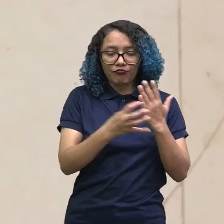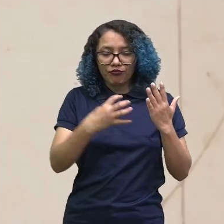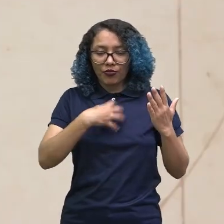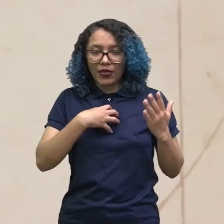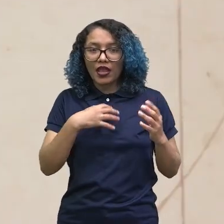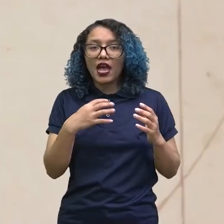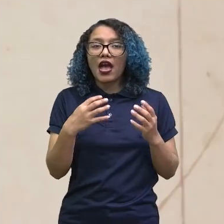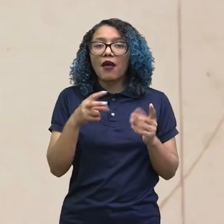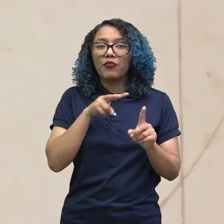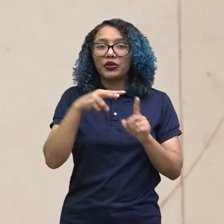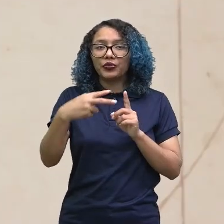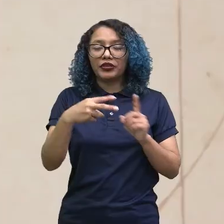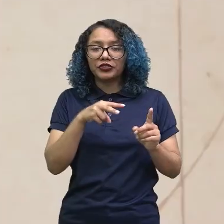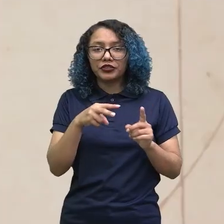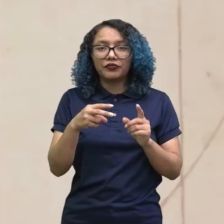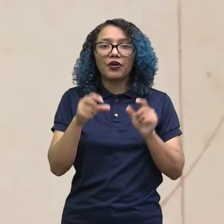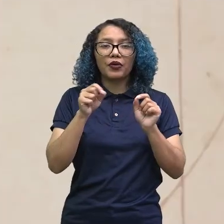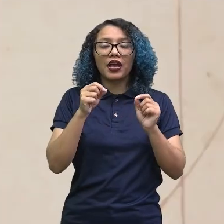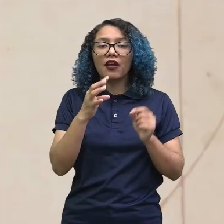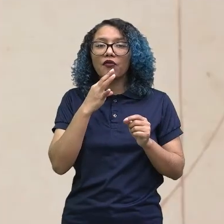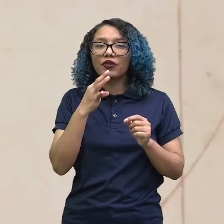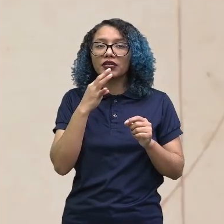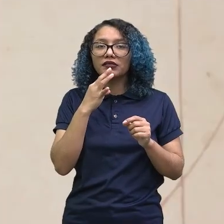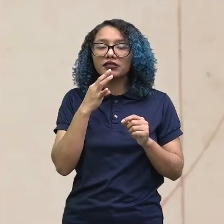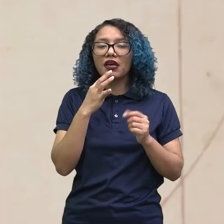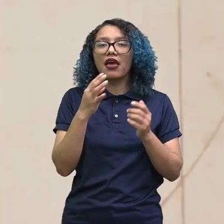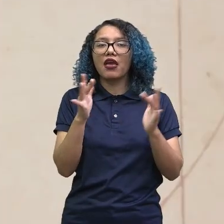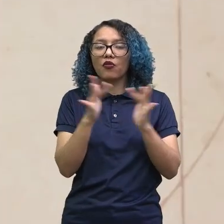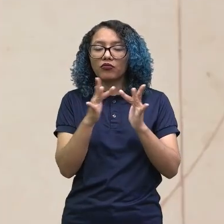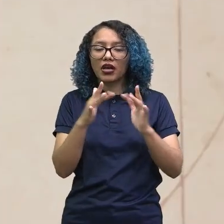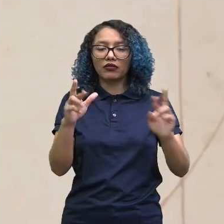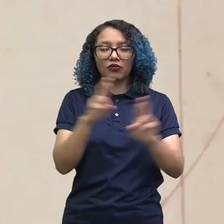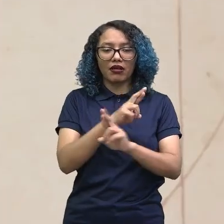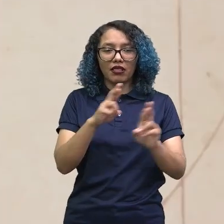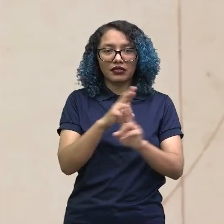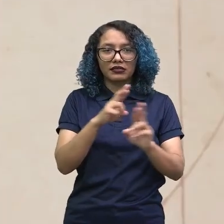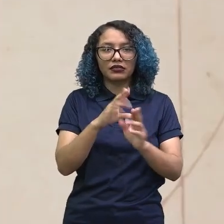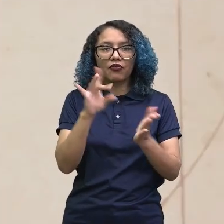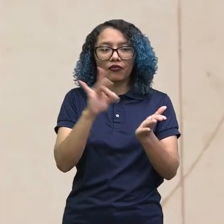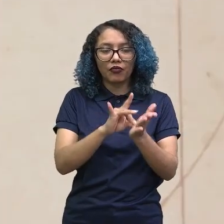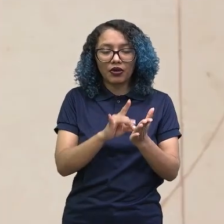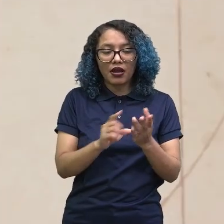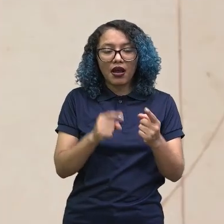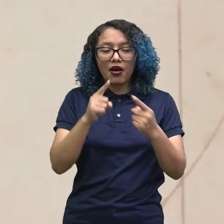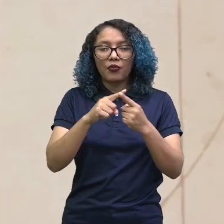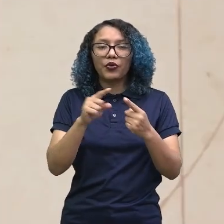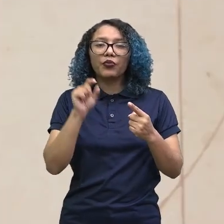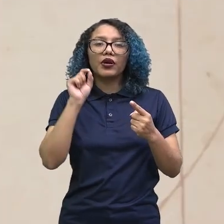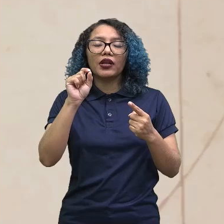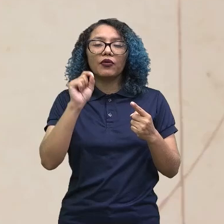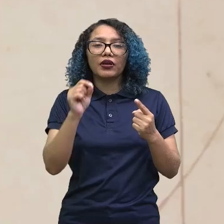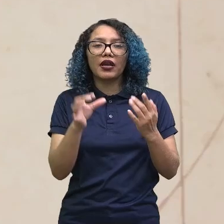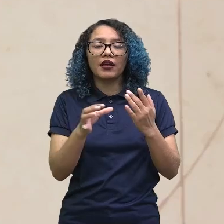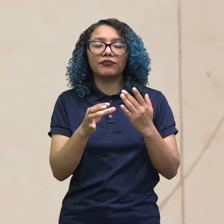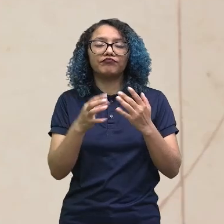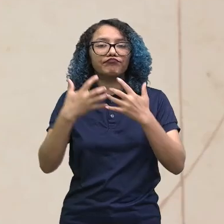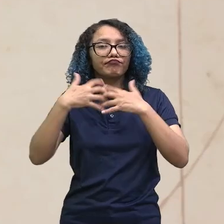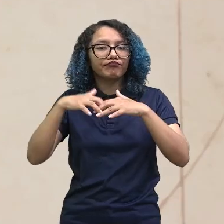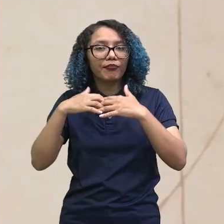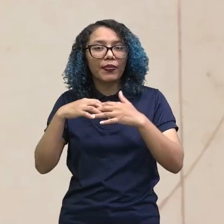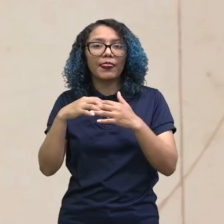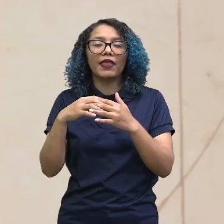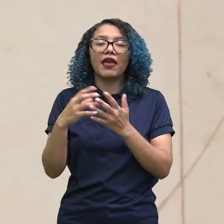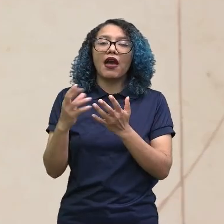conhecer a realidade, de entrar em contato com a realidade. Uma através da razão, o racionalismo, a outra através